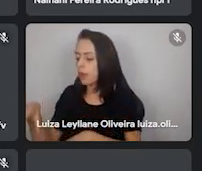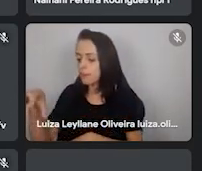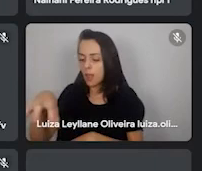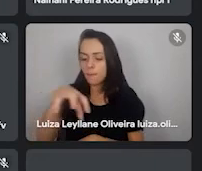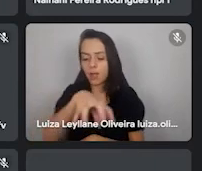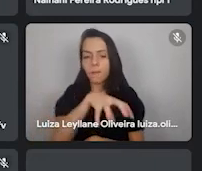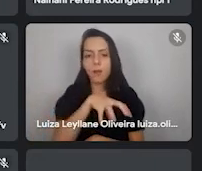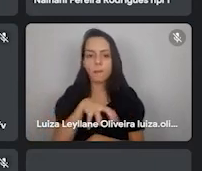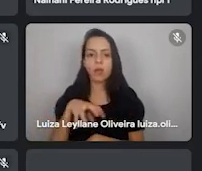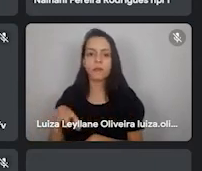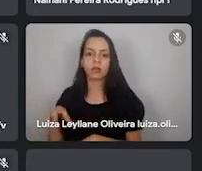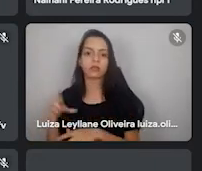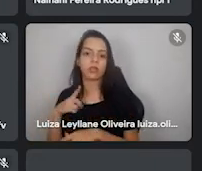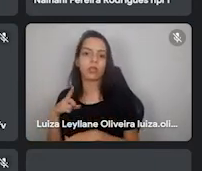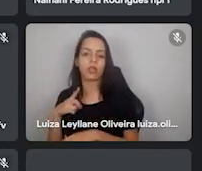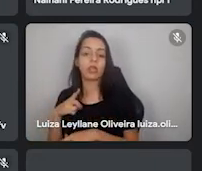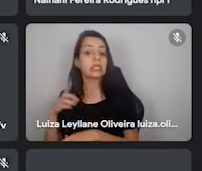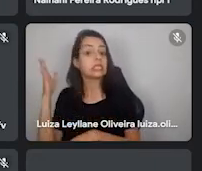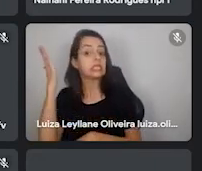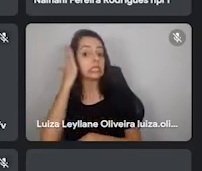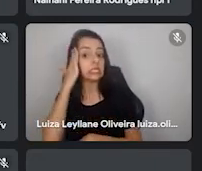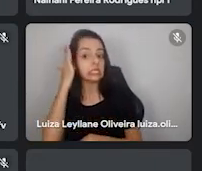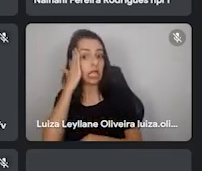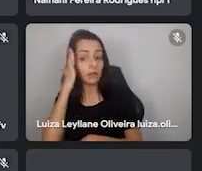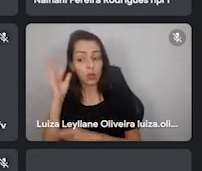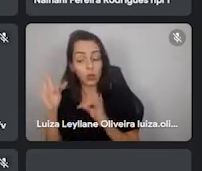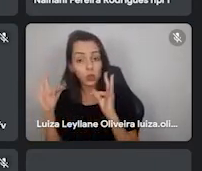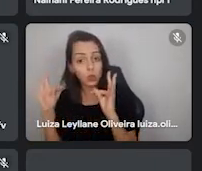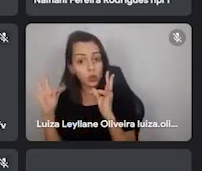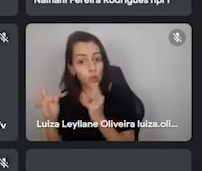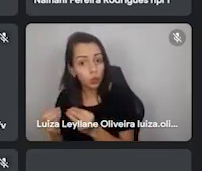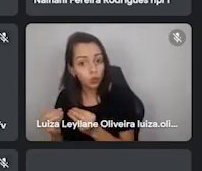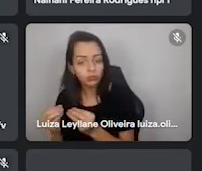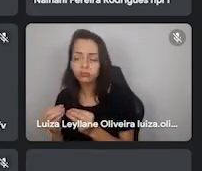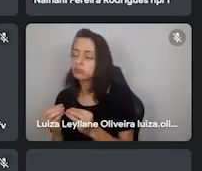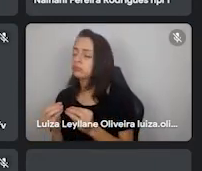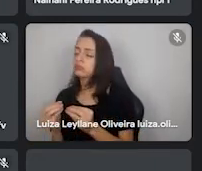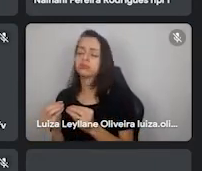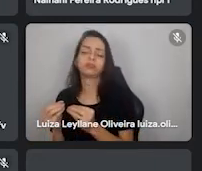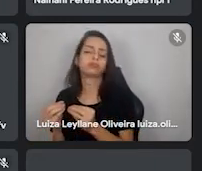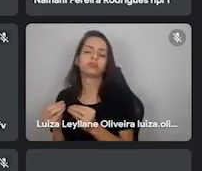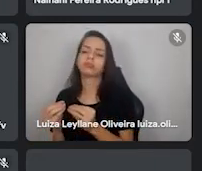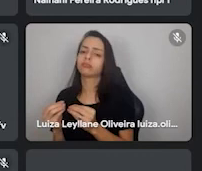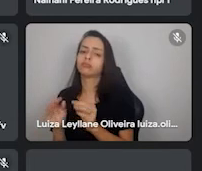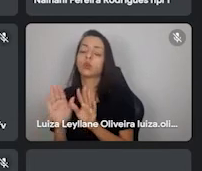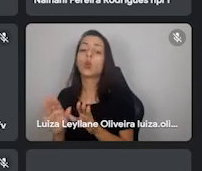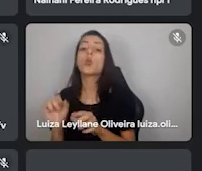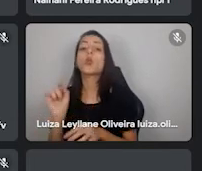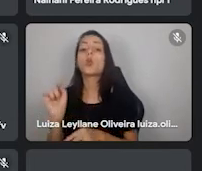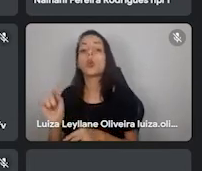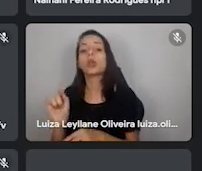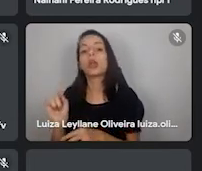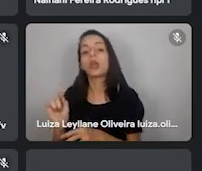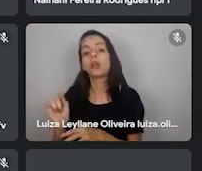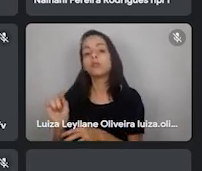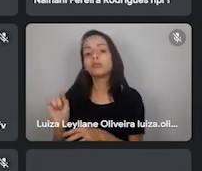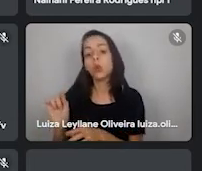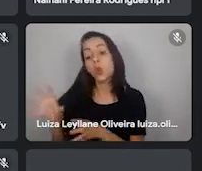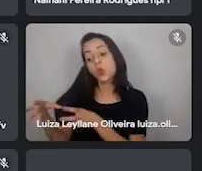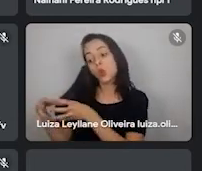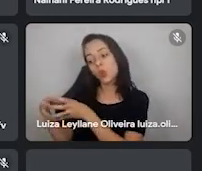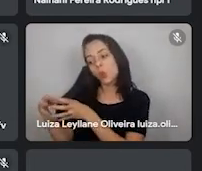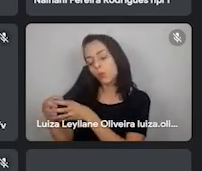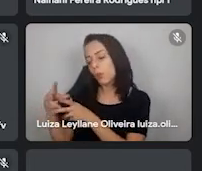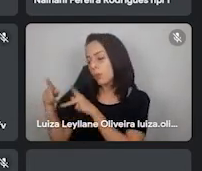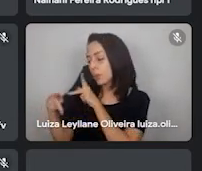Mas eles conhecem tudo? Não. Normalmente é o quê? É dividido entre os